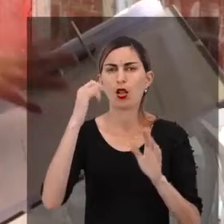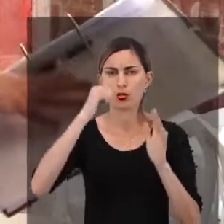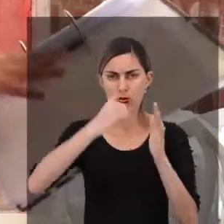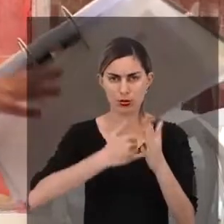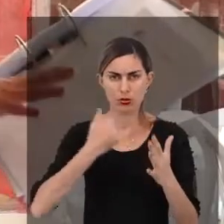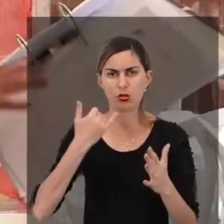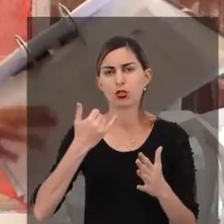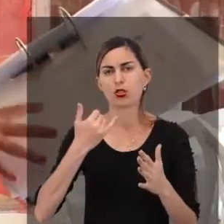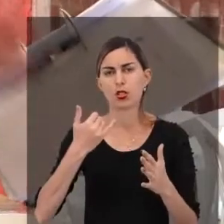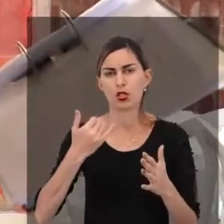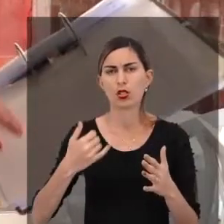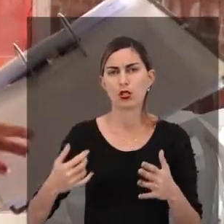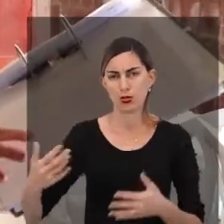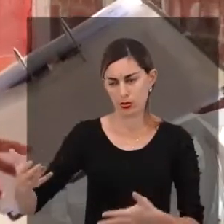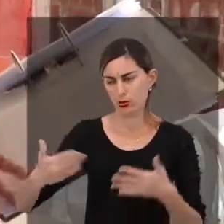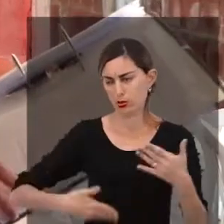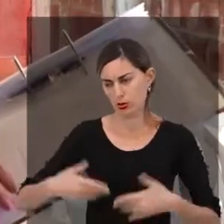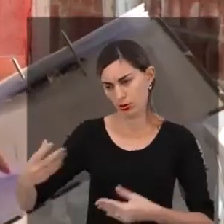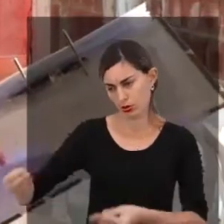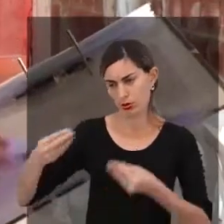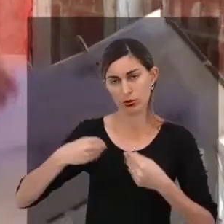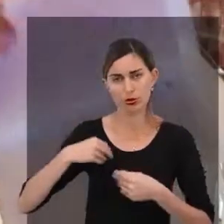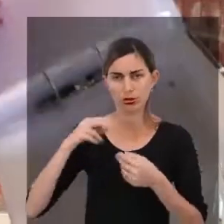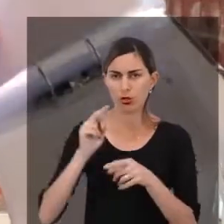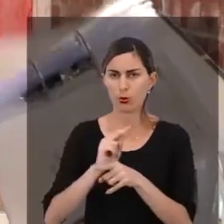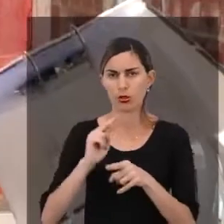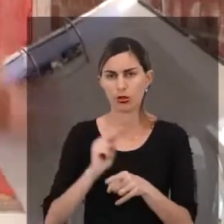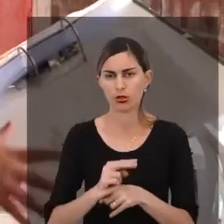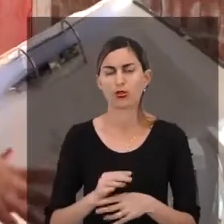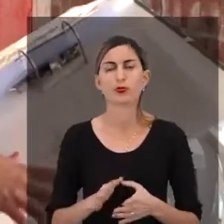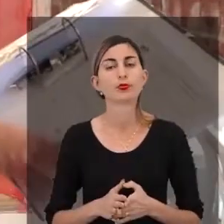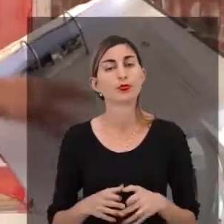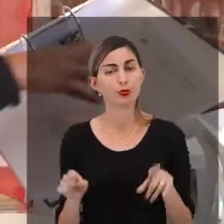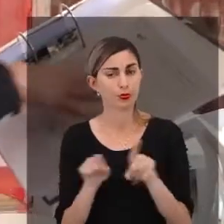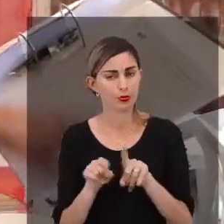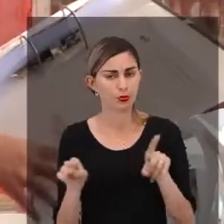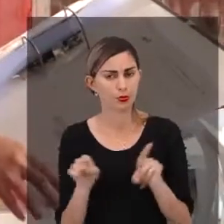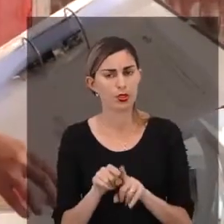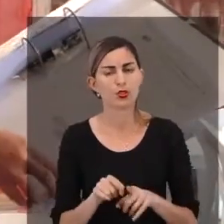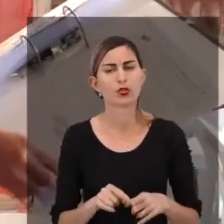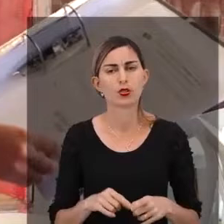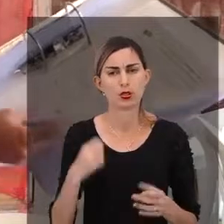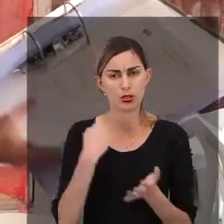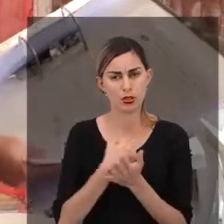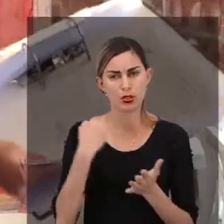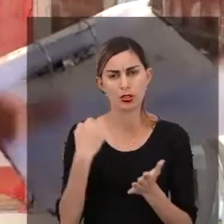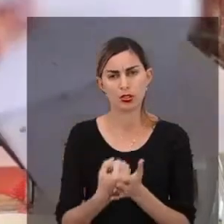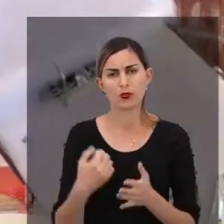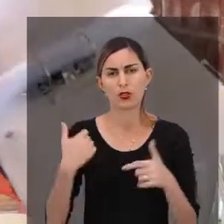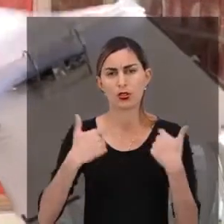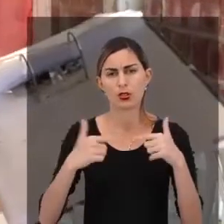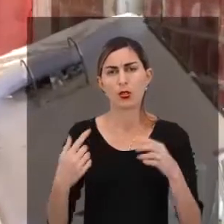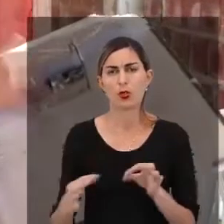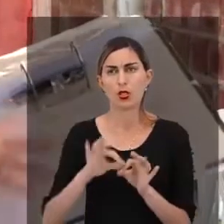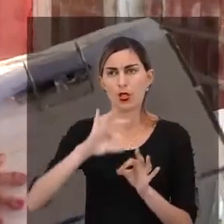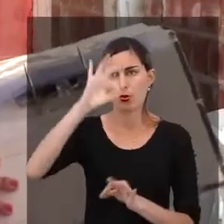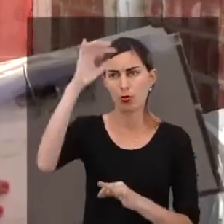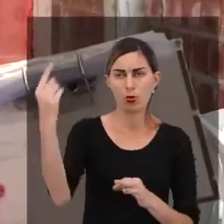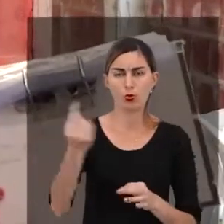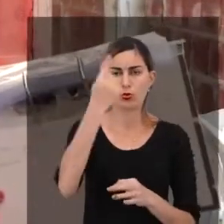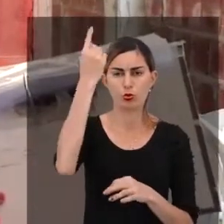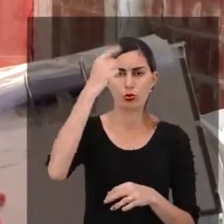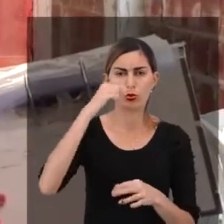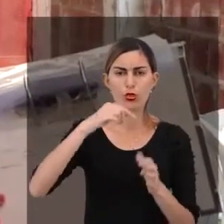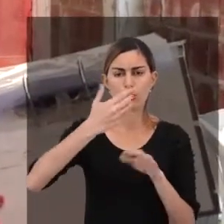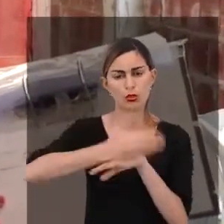também, ela assina um termo como o funcionário recebe essa proteção, né? E aqui eu tenho certificado de trabalho em altura